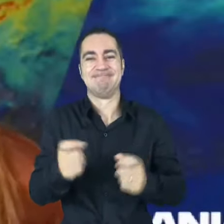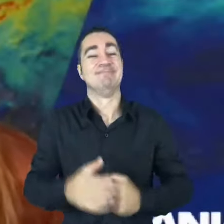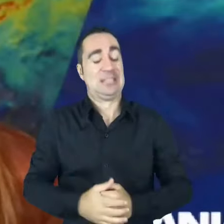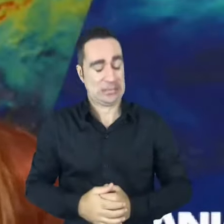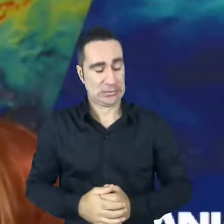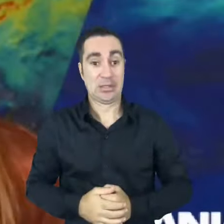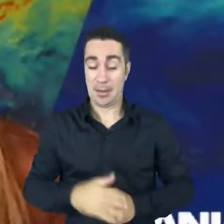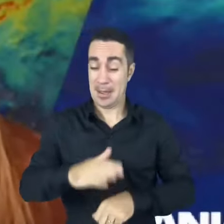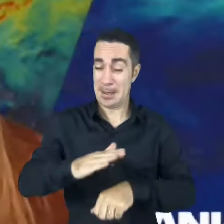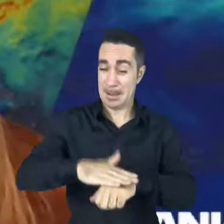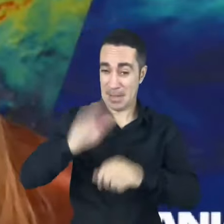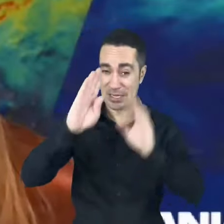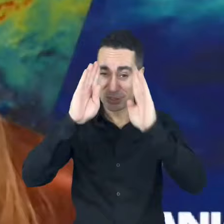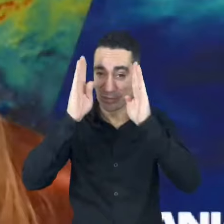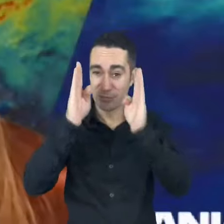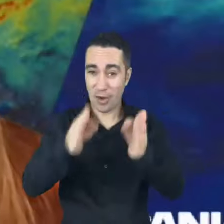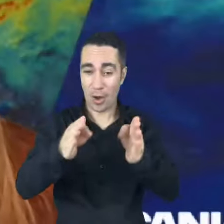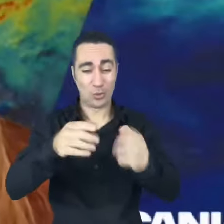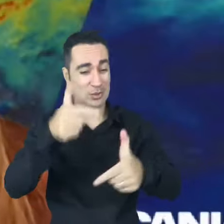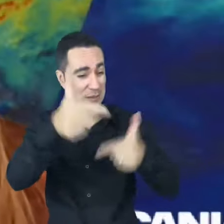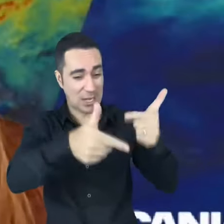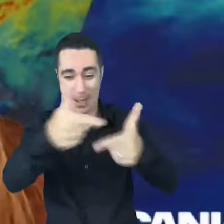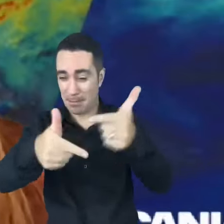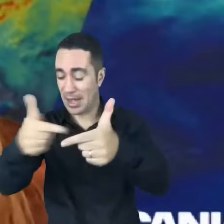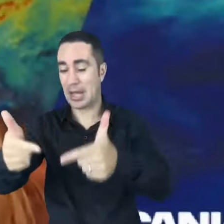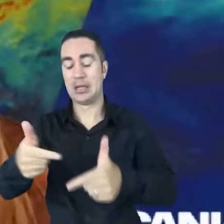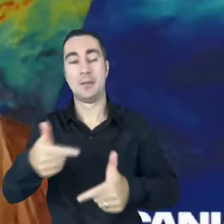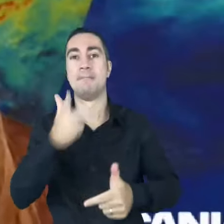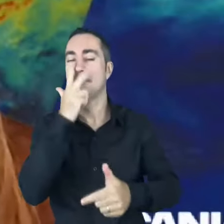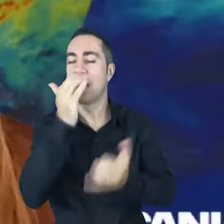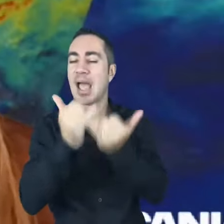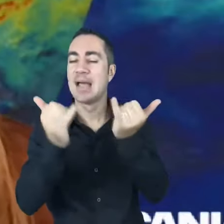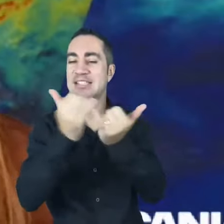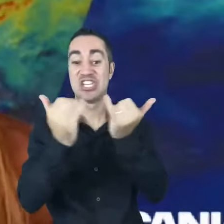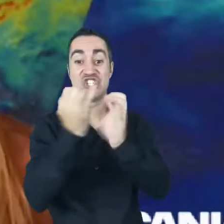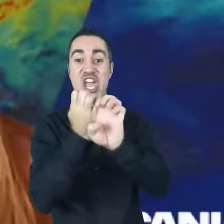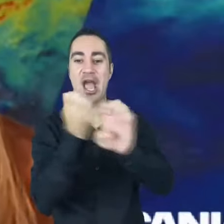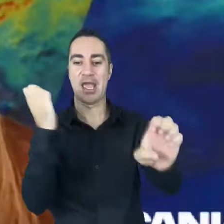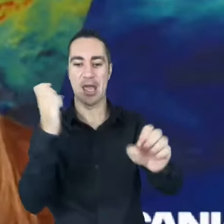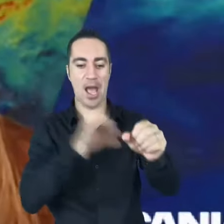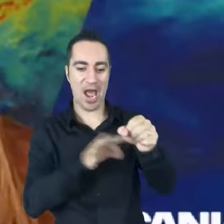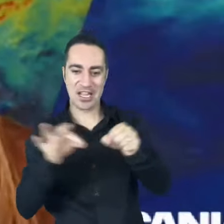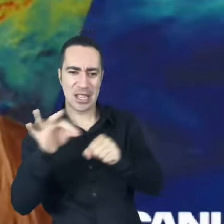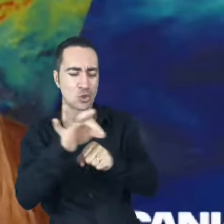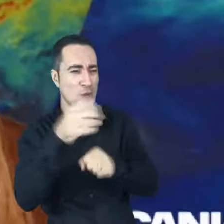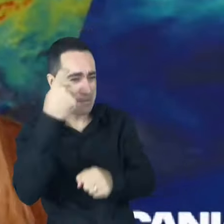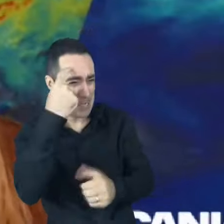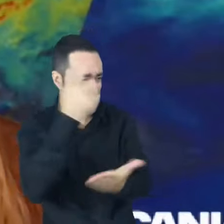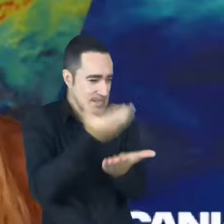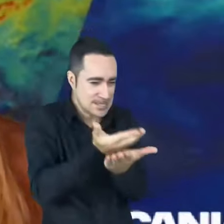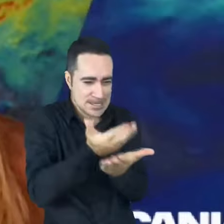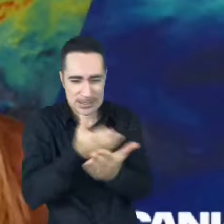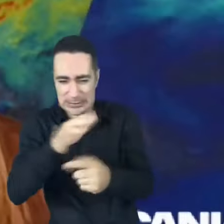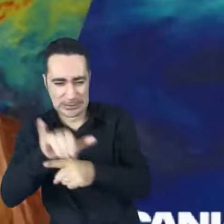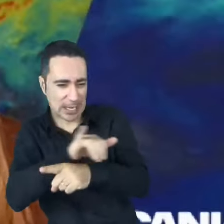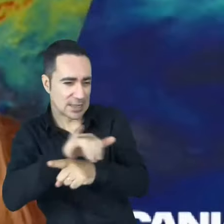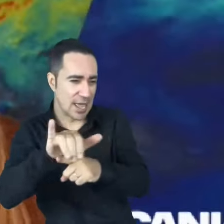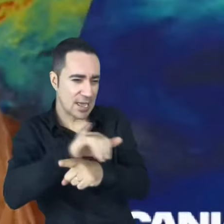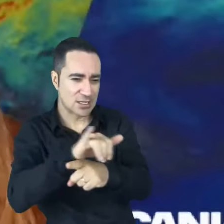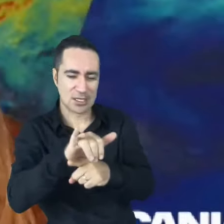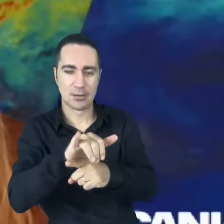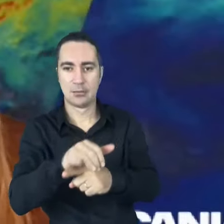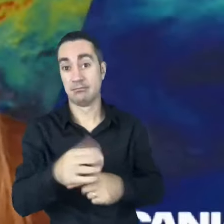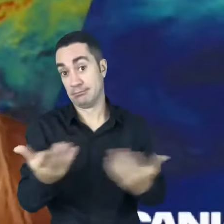É um trabalho de arquitetura e engenharia acontecendo para pensar sobre isso. Está vindo um exemplo.